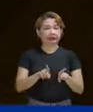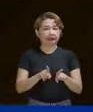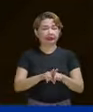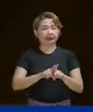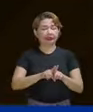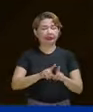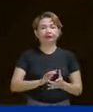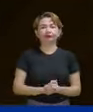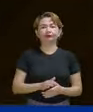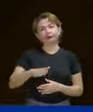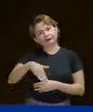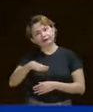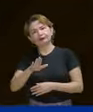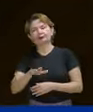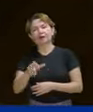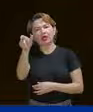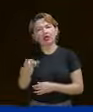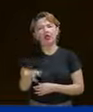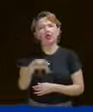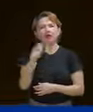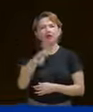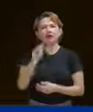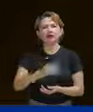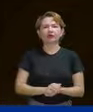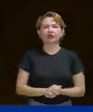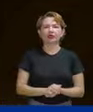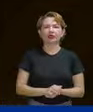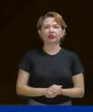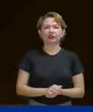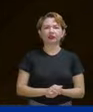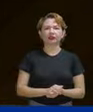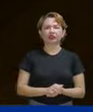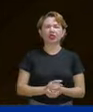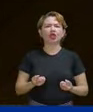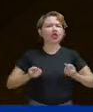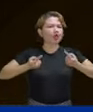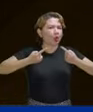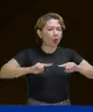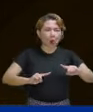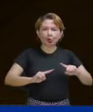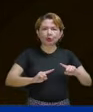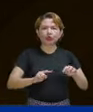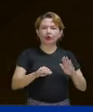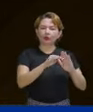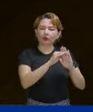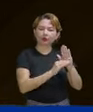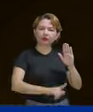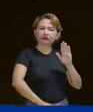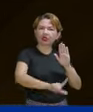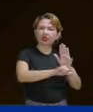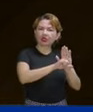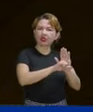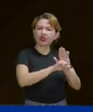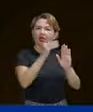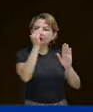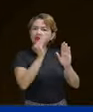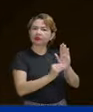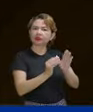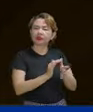continuo, a embargante sustenta que teria havido violação expressa ao princípio da legalidade, no que concerne à